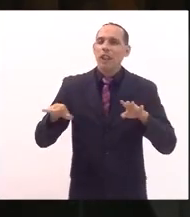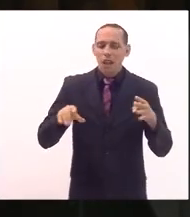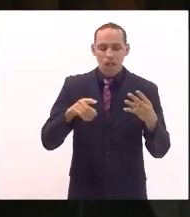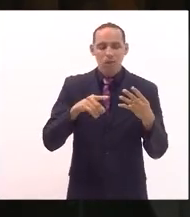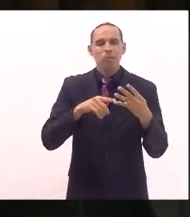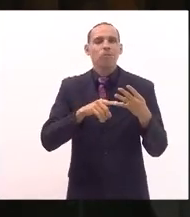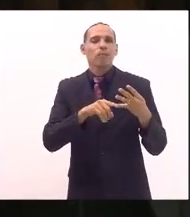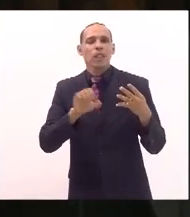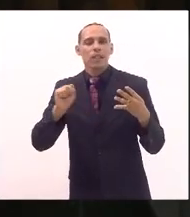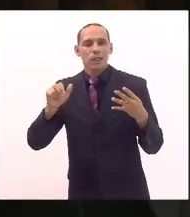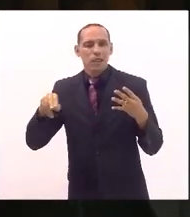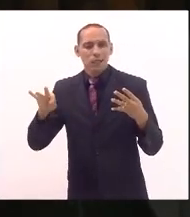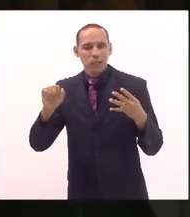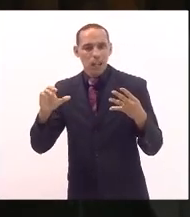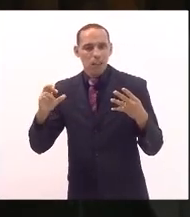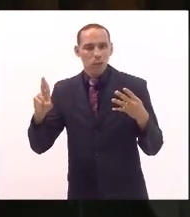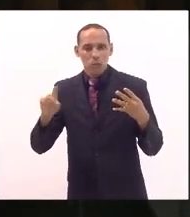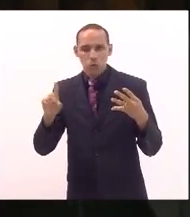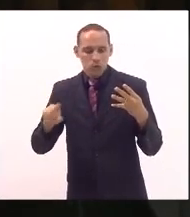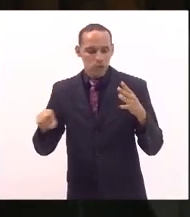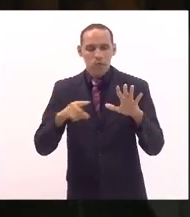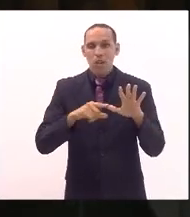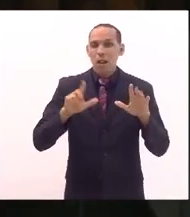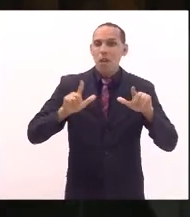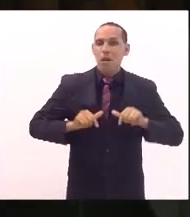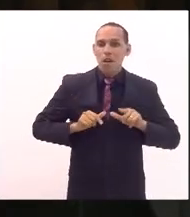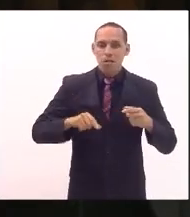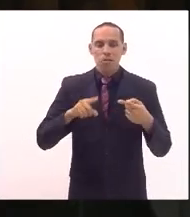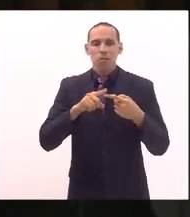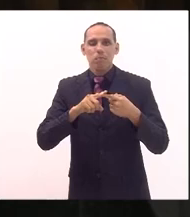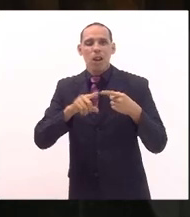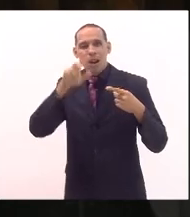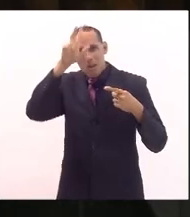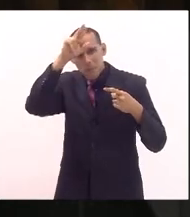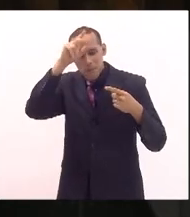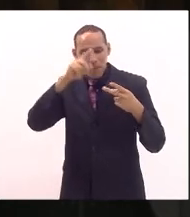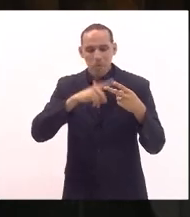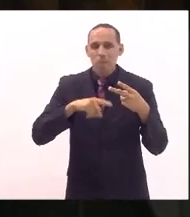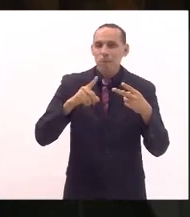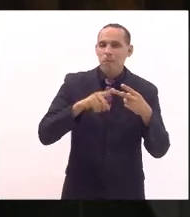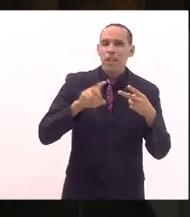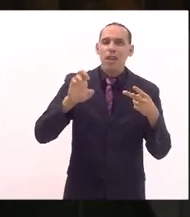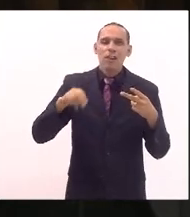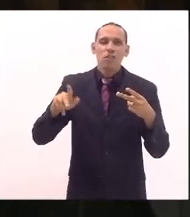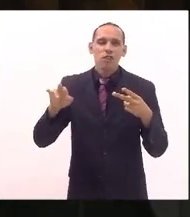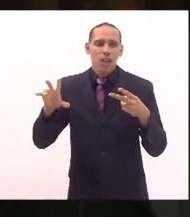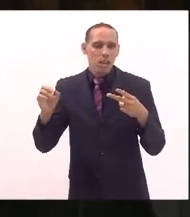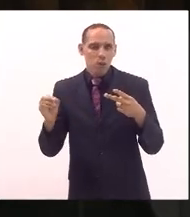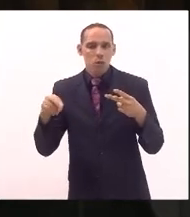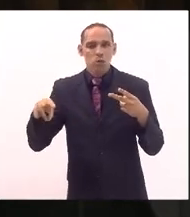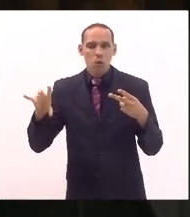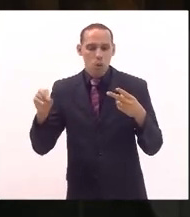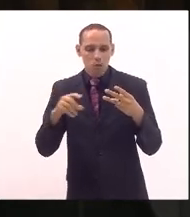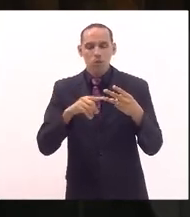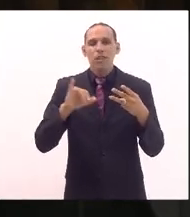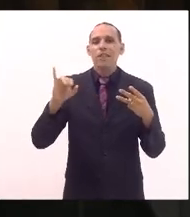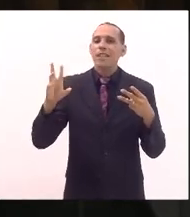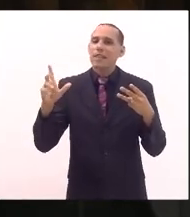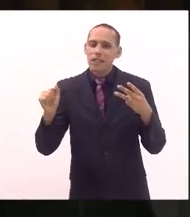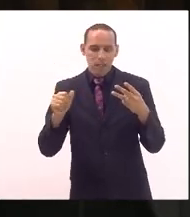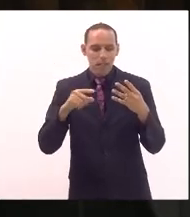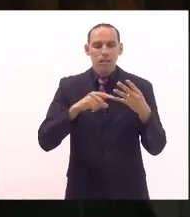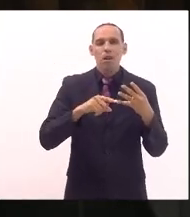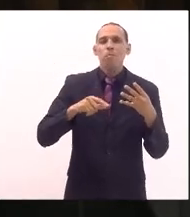Hugo Mesquita Engenho Novo ilha do governador Itaboraí Niterói